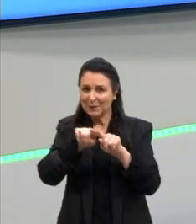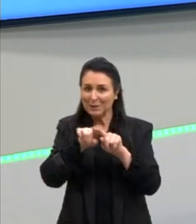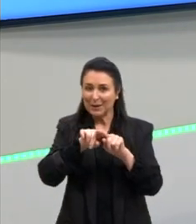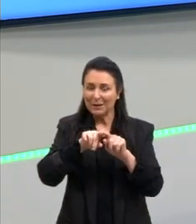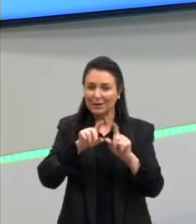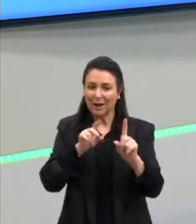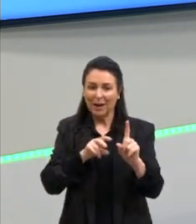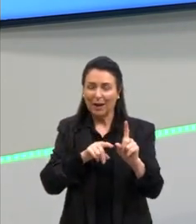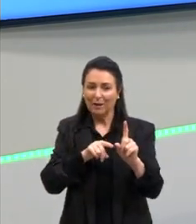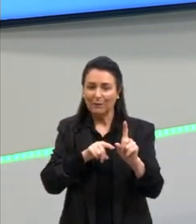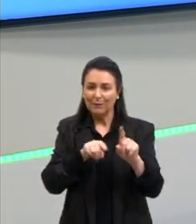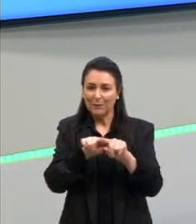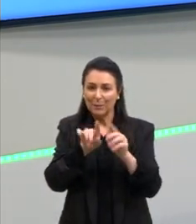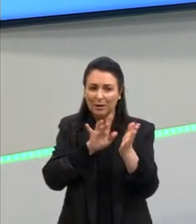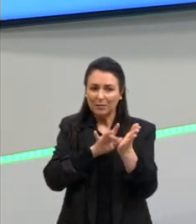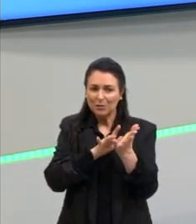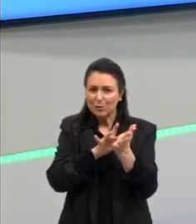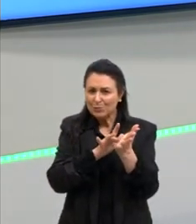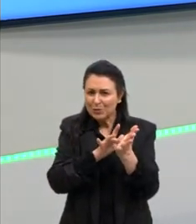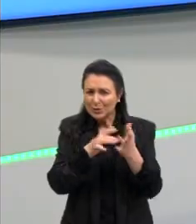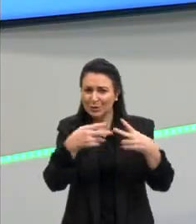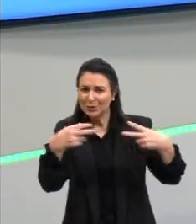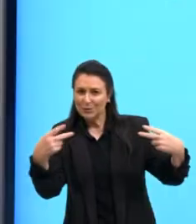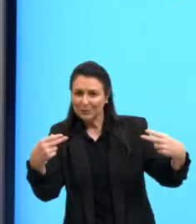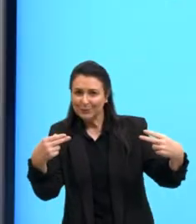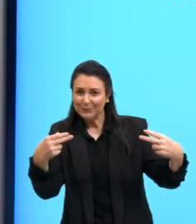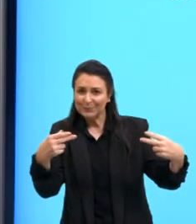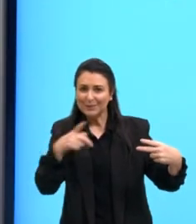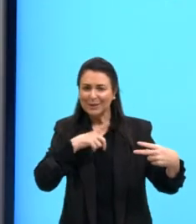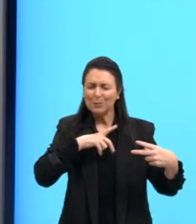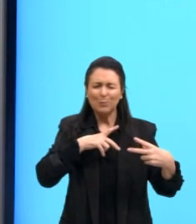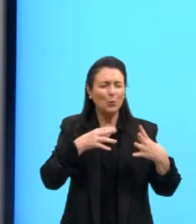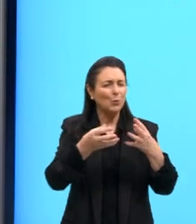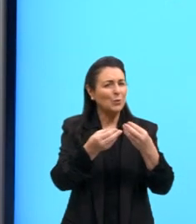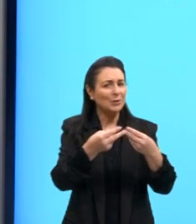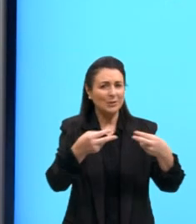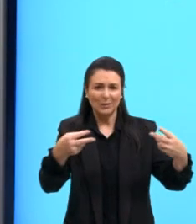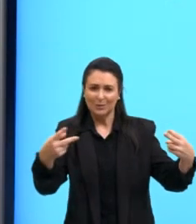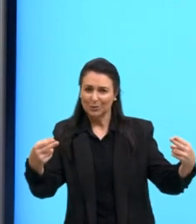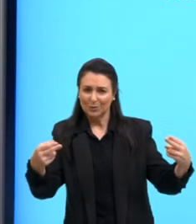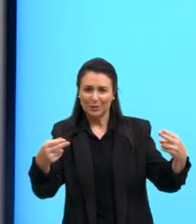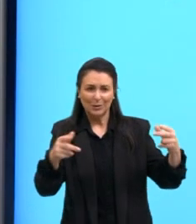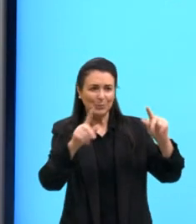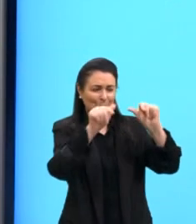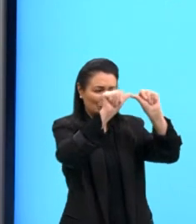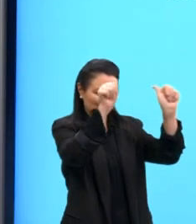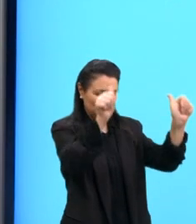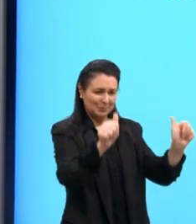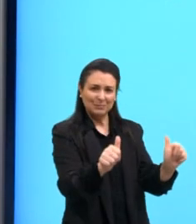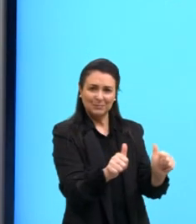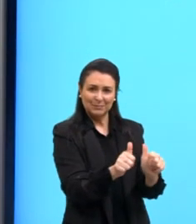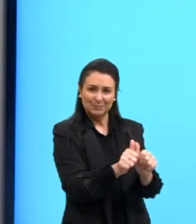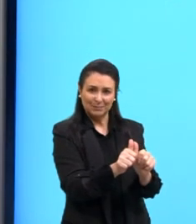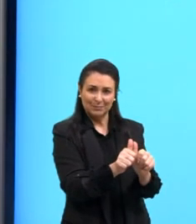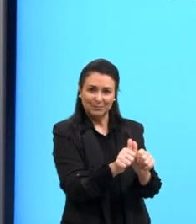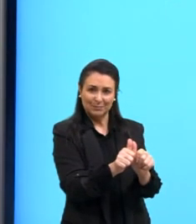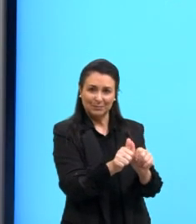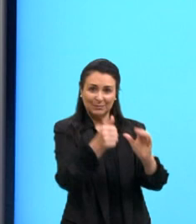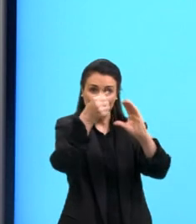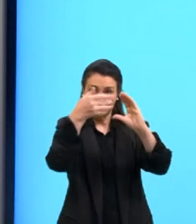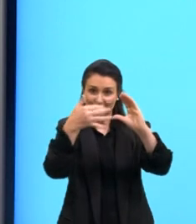frente né a gente pode tentar ver o mundo distópico como tem muitas obras que classificam essa parte tá